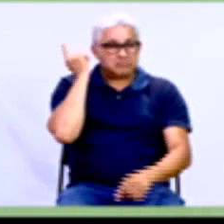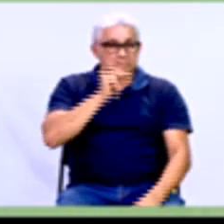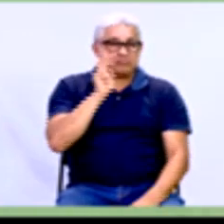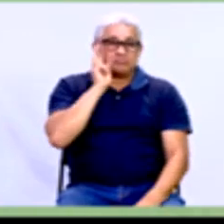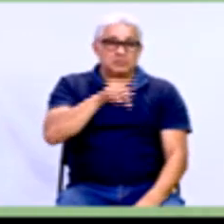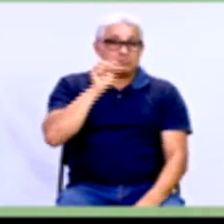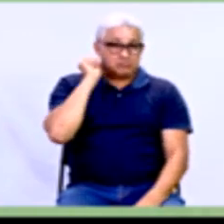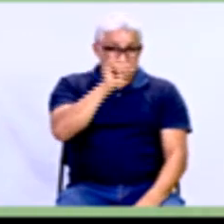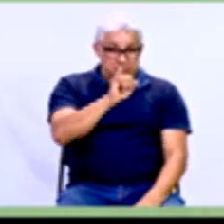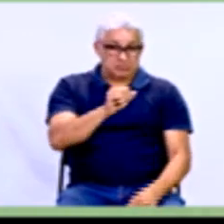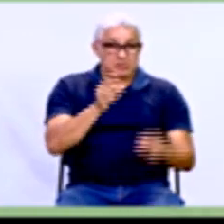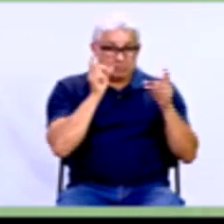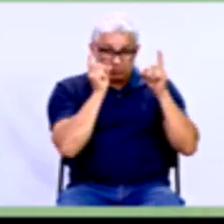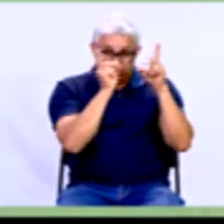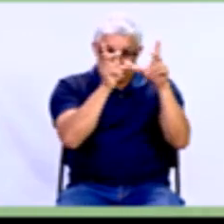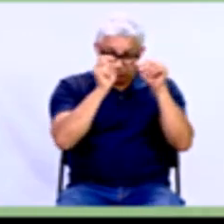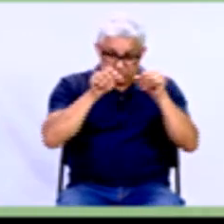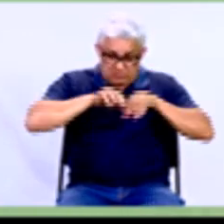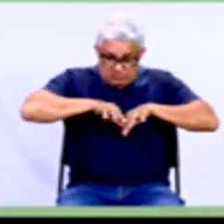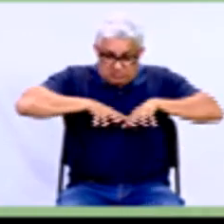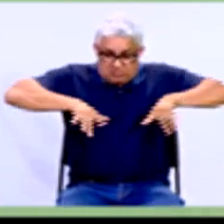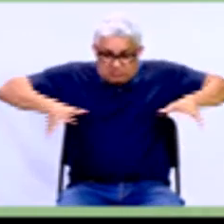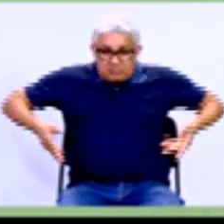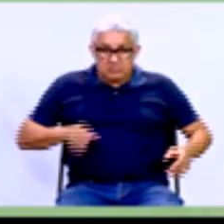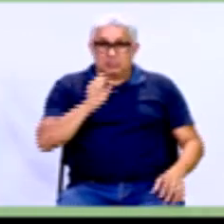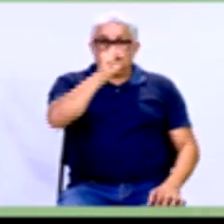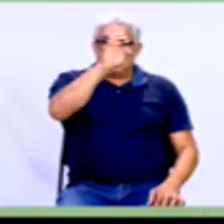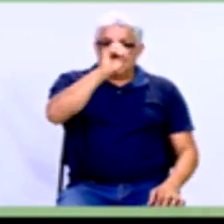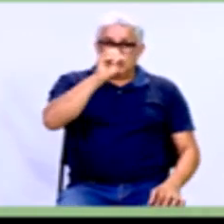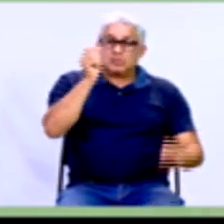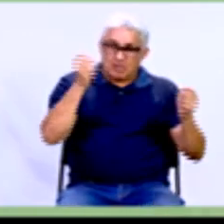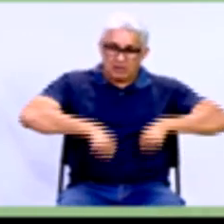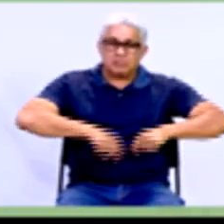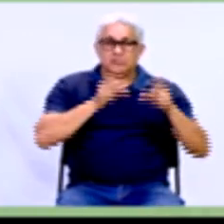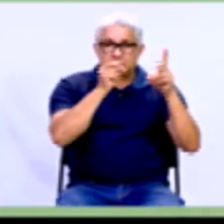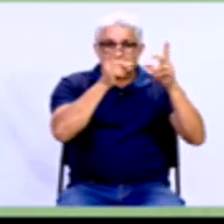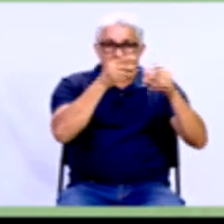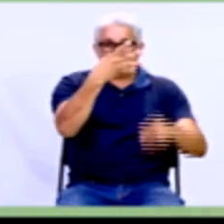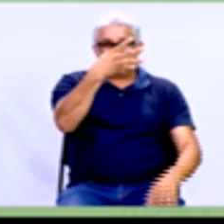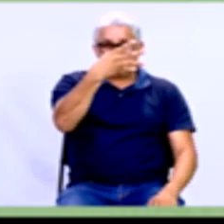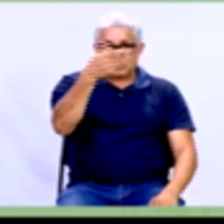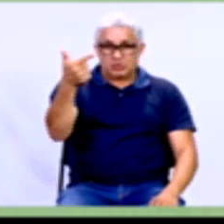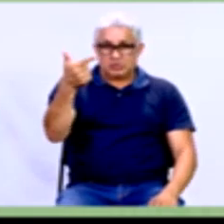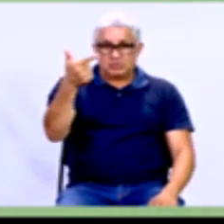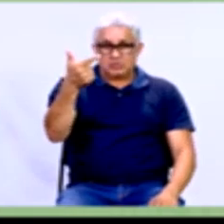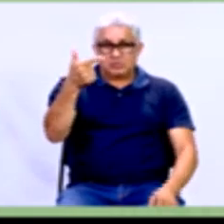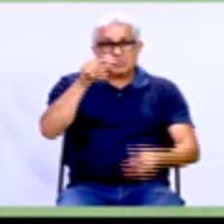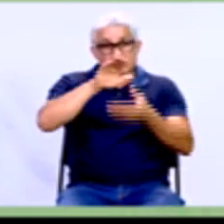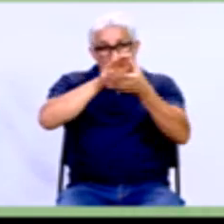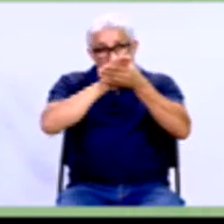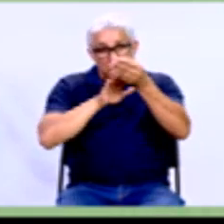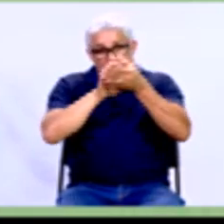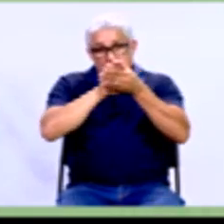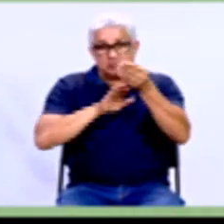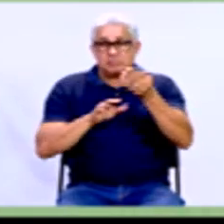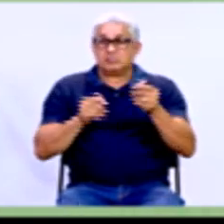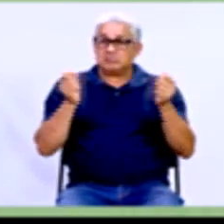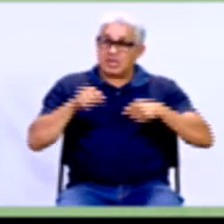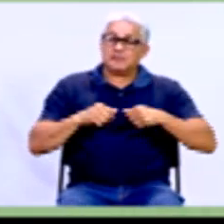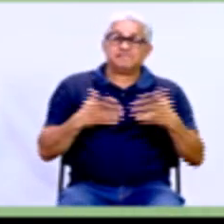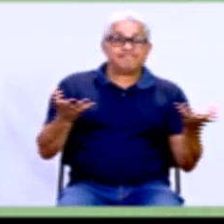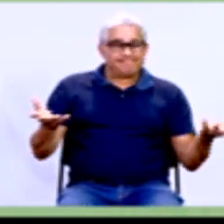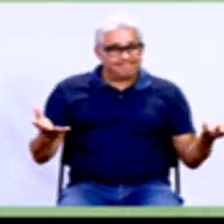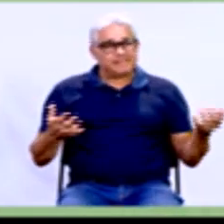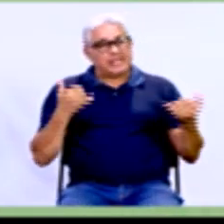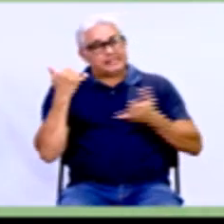se ele vender 80 vestidos, ele vai ter uma previsão para vender 42 sapatos. Aí dá para brincar, para